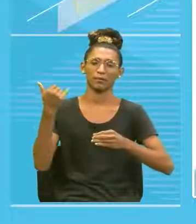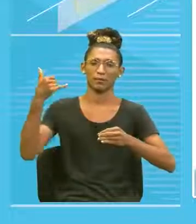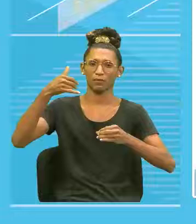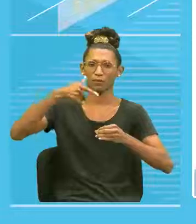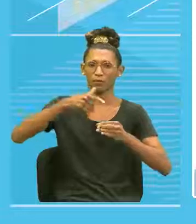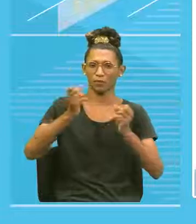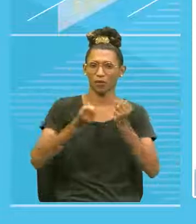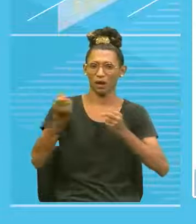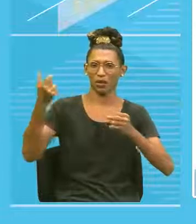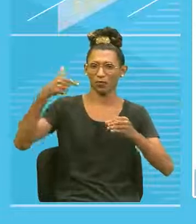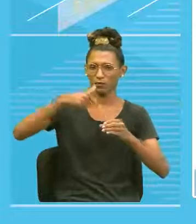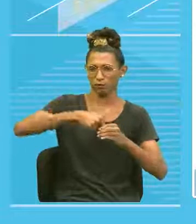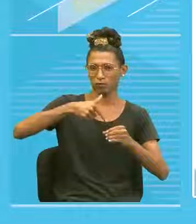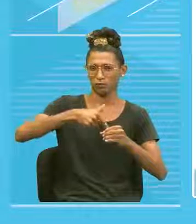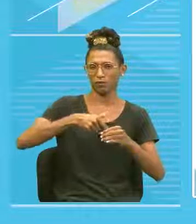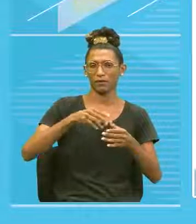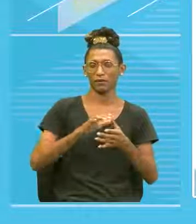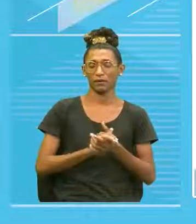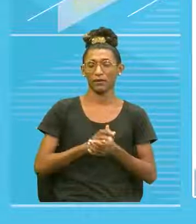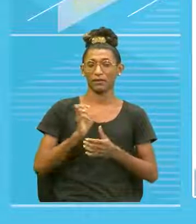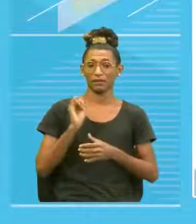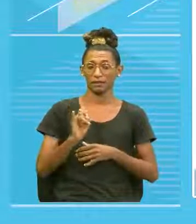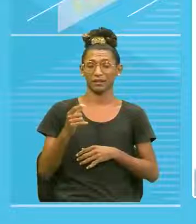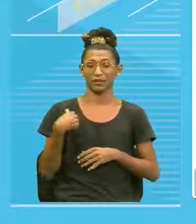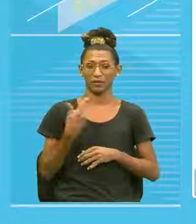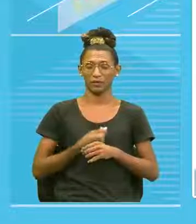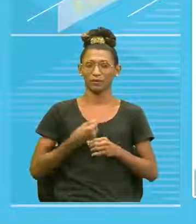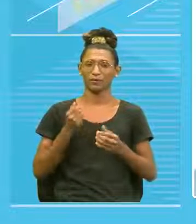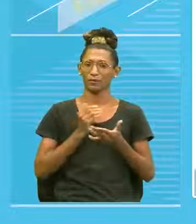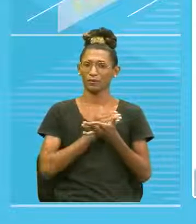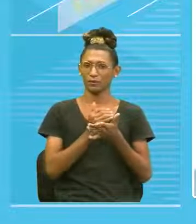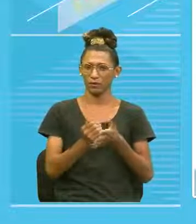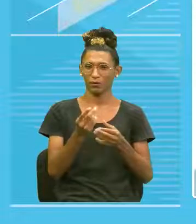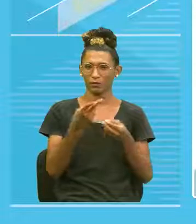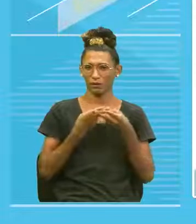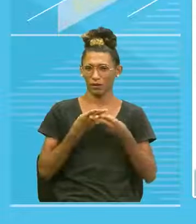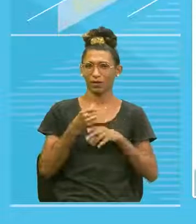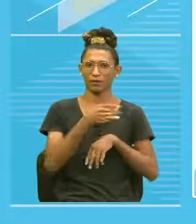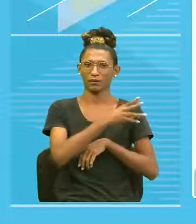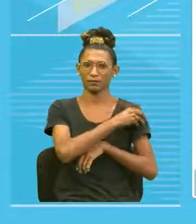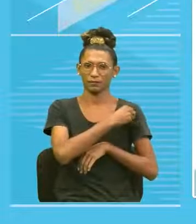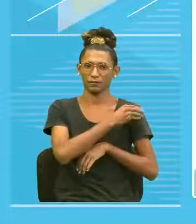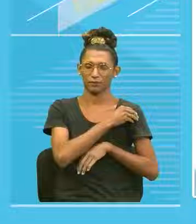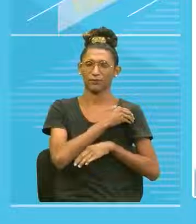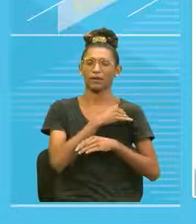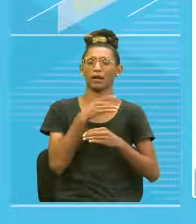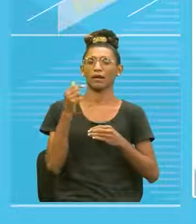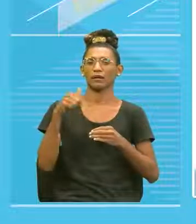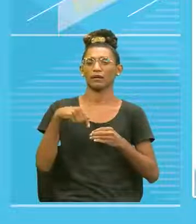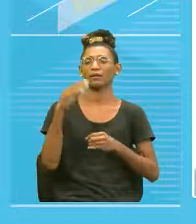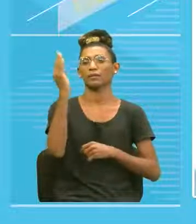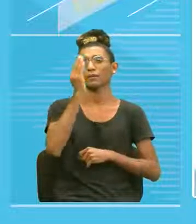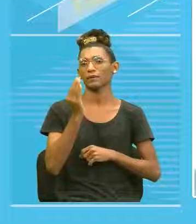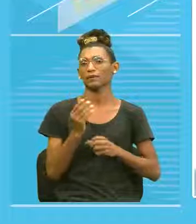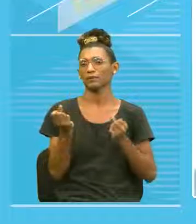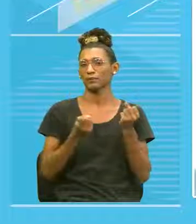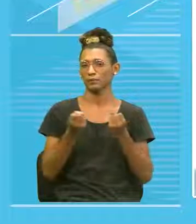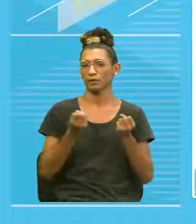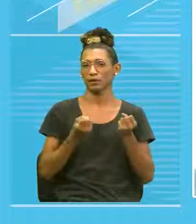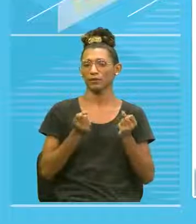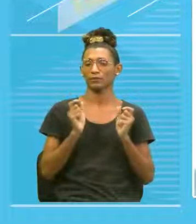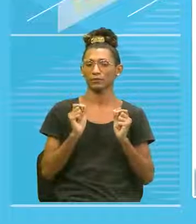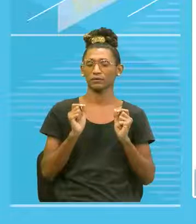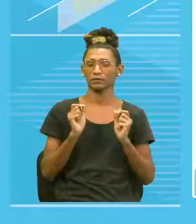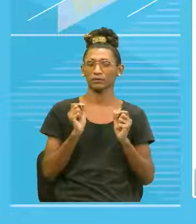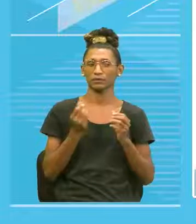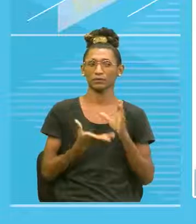a consumir mais álcool combustível e nos carros é isso iria